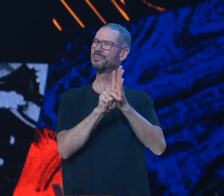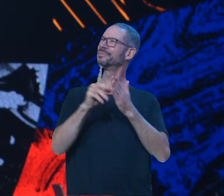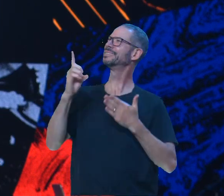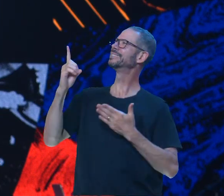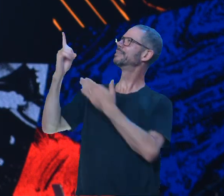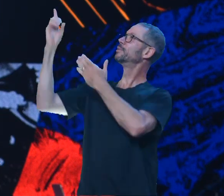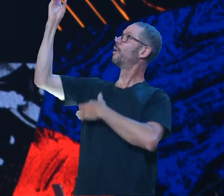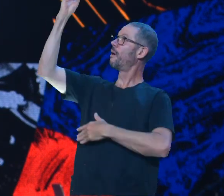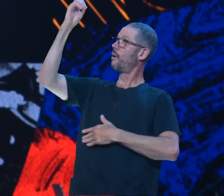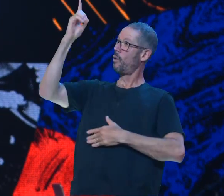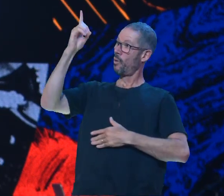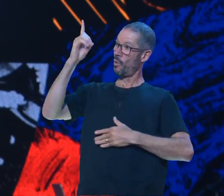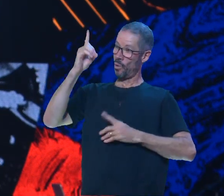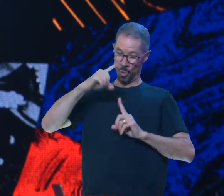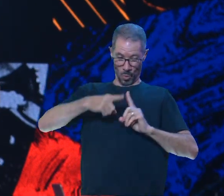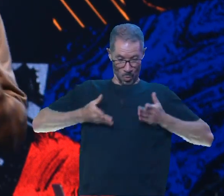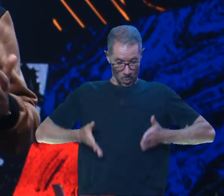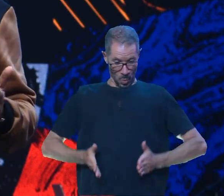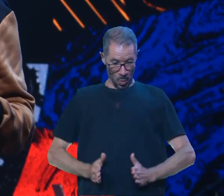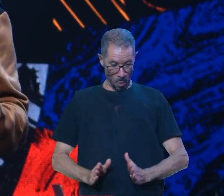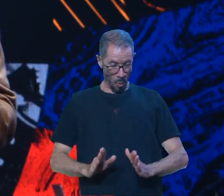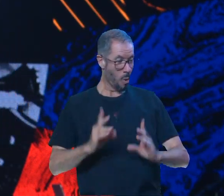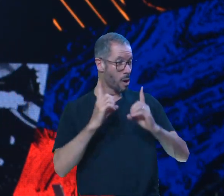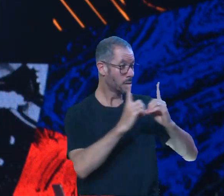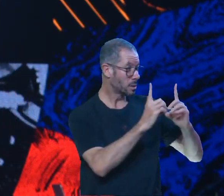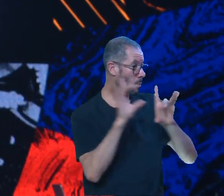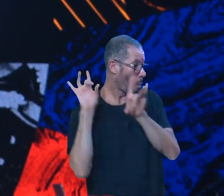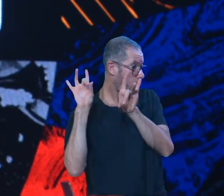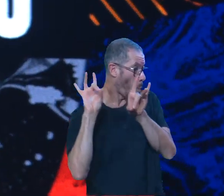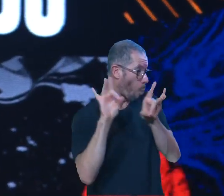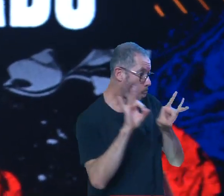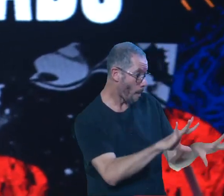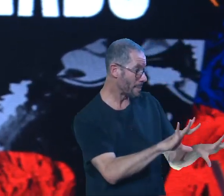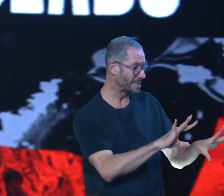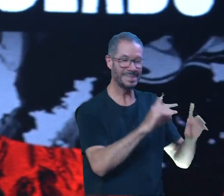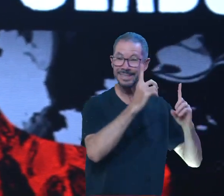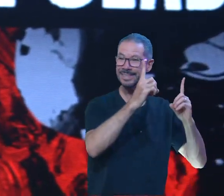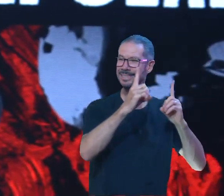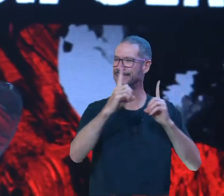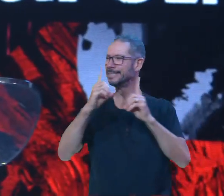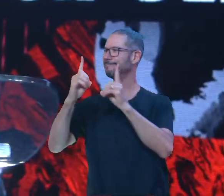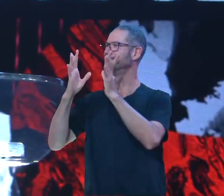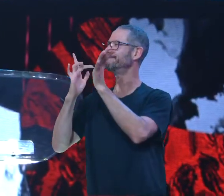fez carne. E por isso eles começam a abandonar tudo o que eles faziam e tinham para seguir a